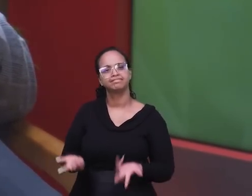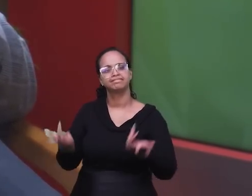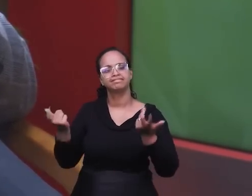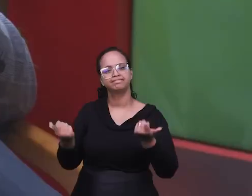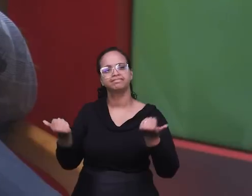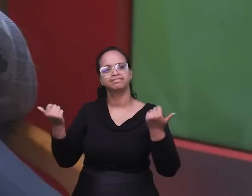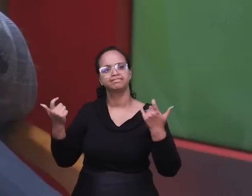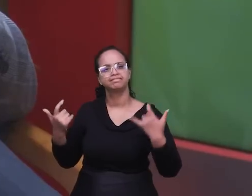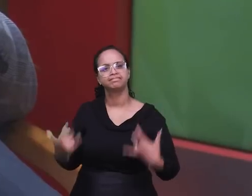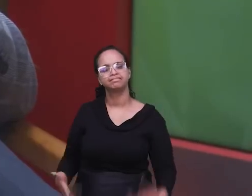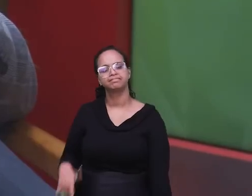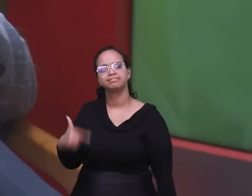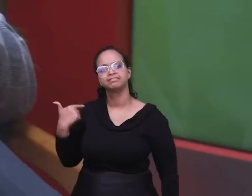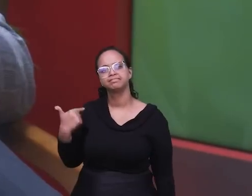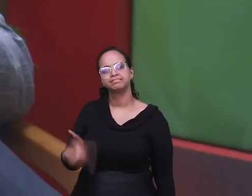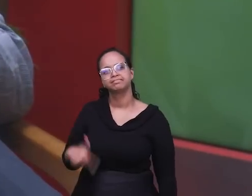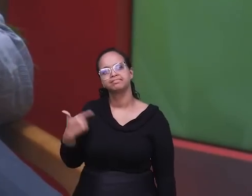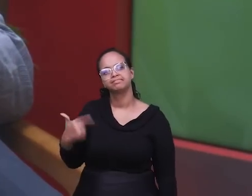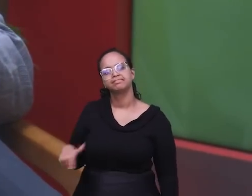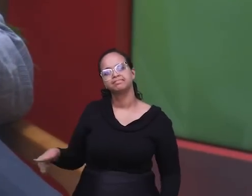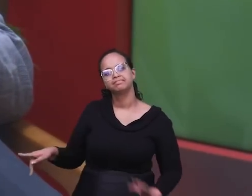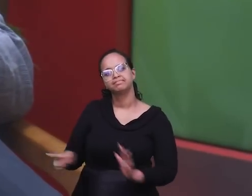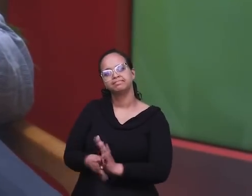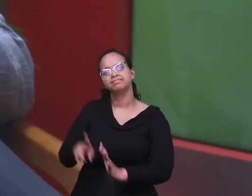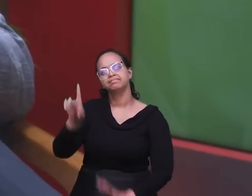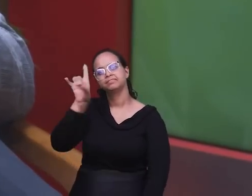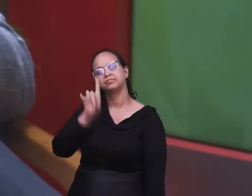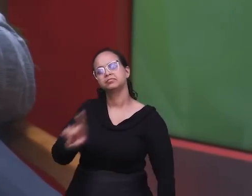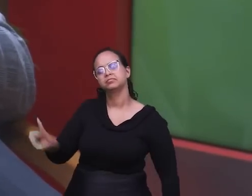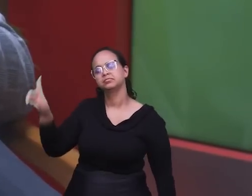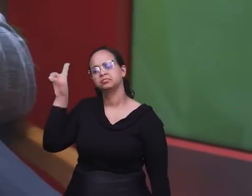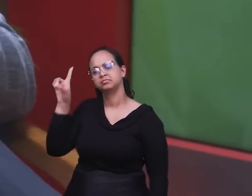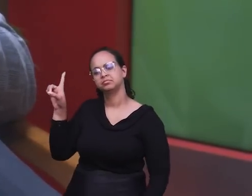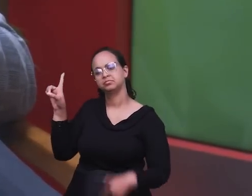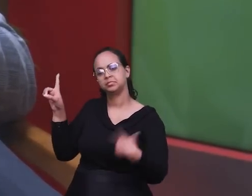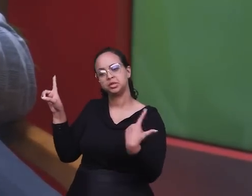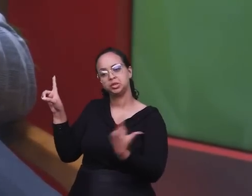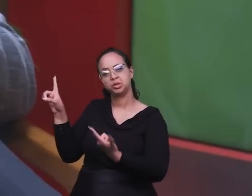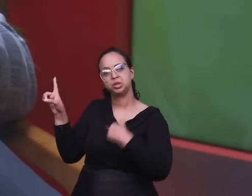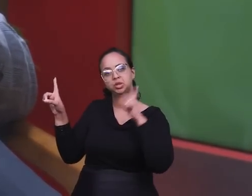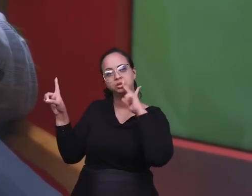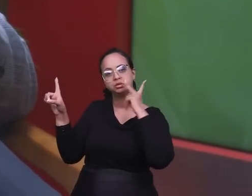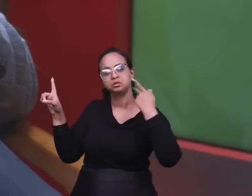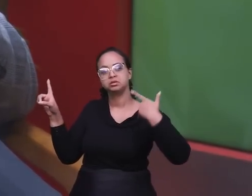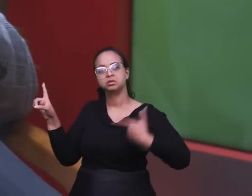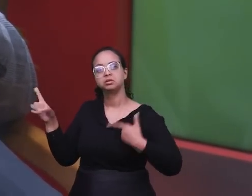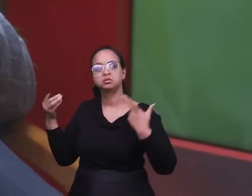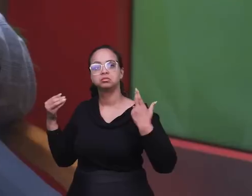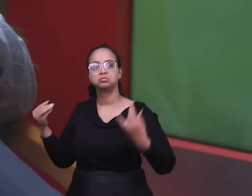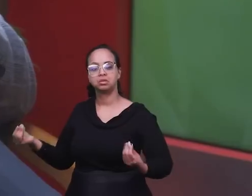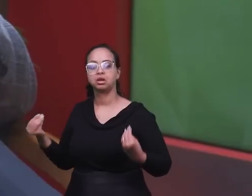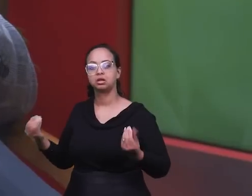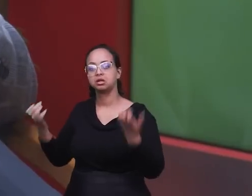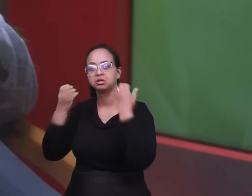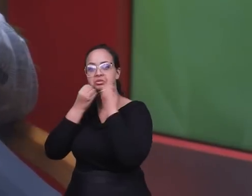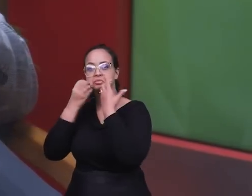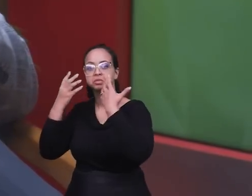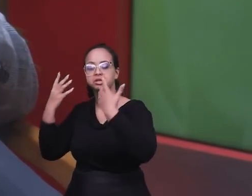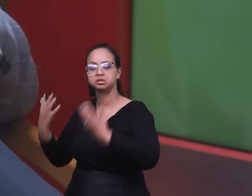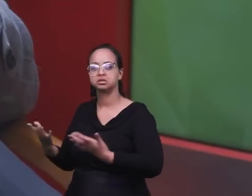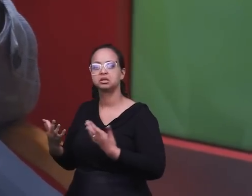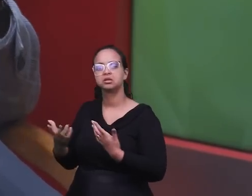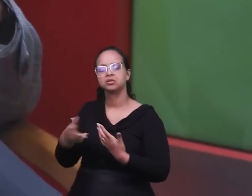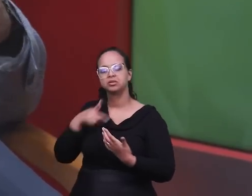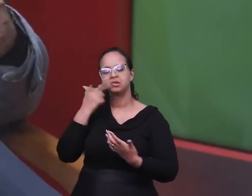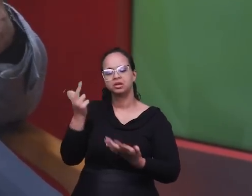até inexplicável, de Deus em favor do homem, para expressar